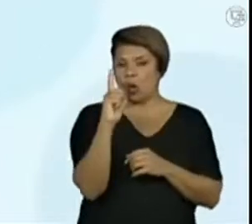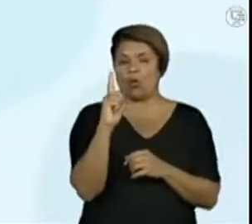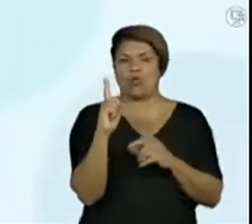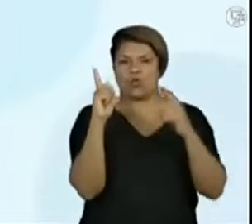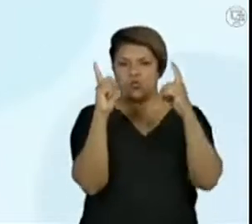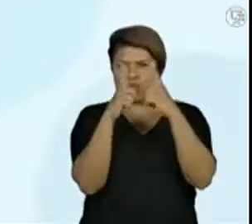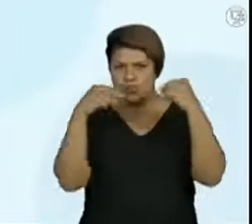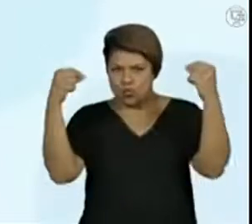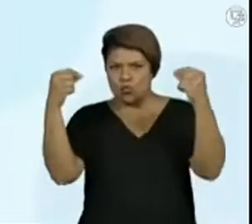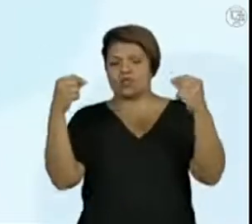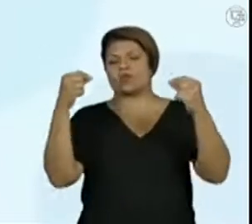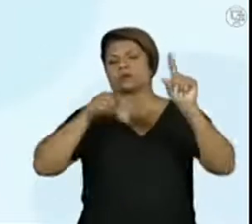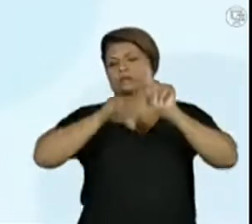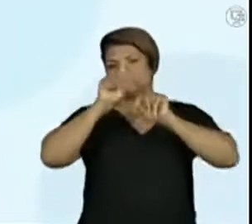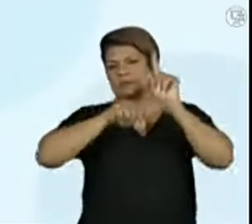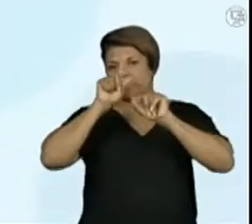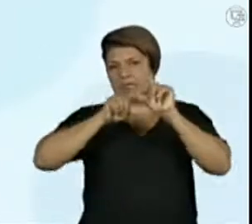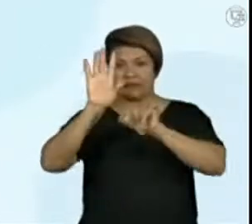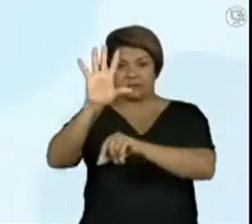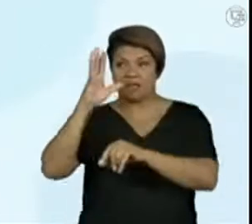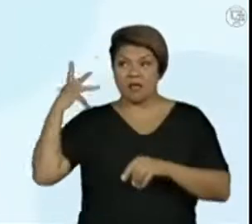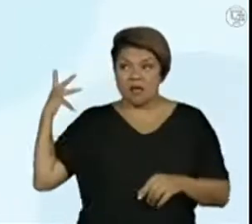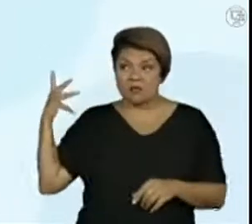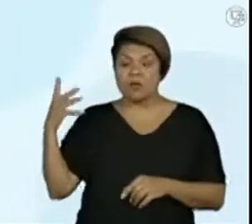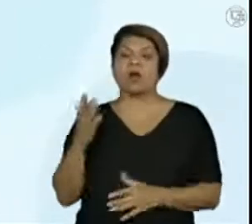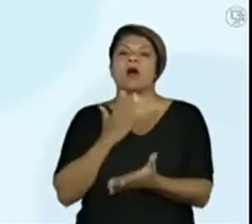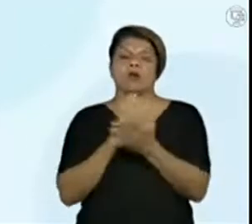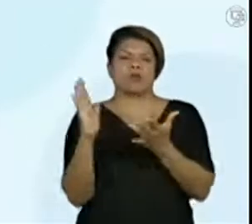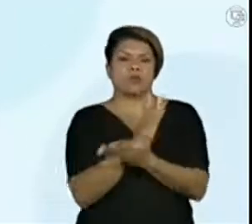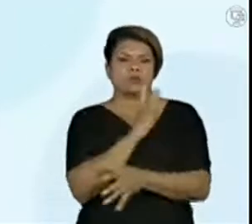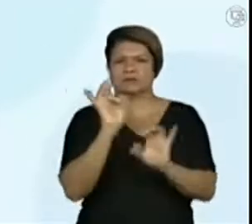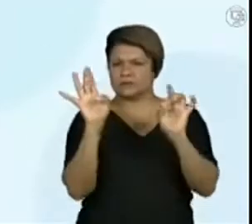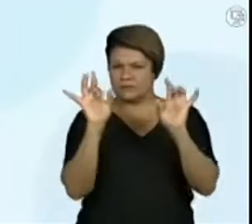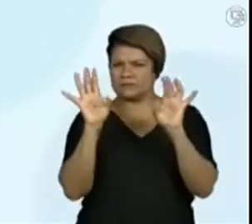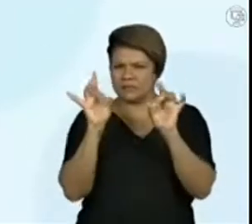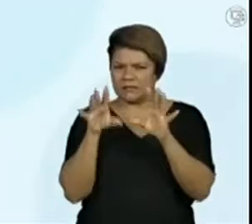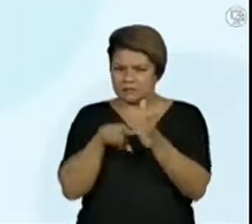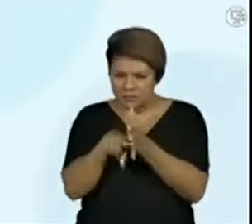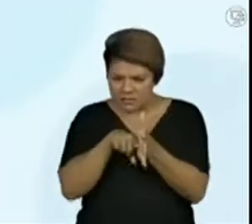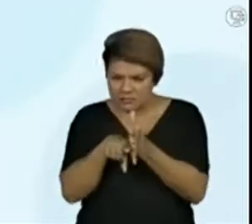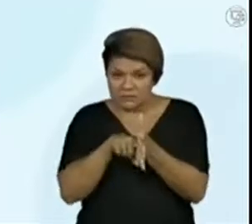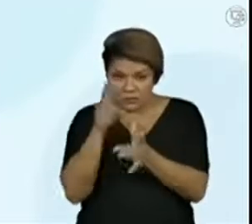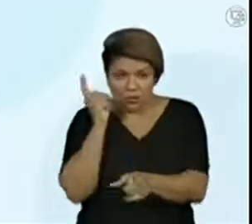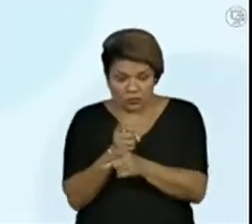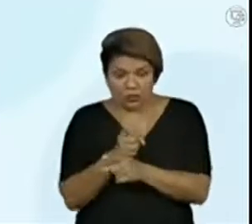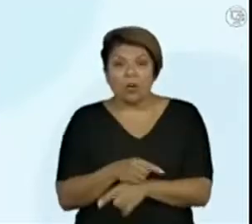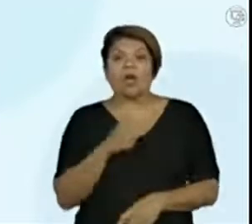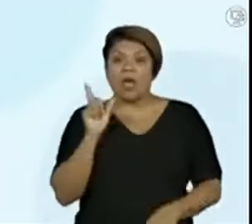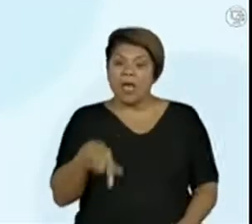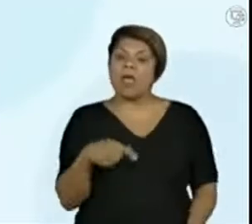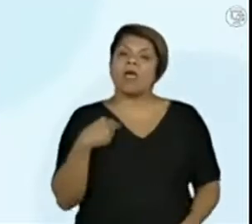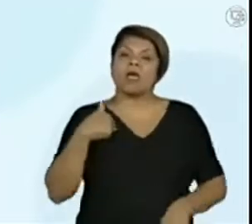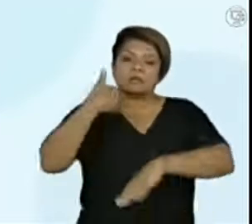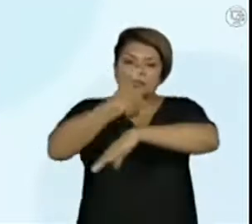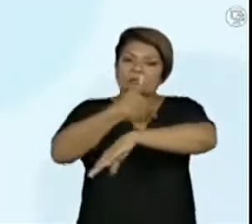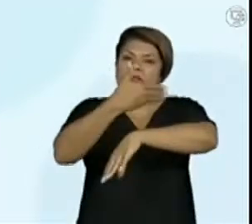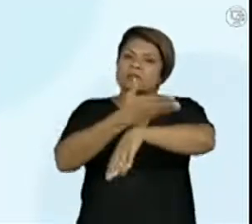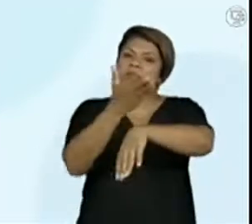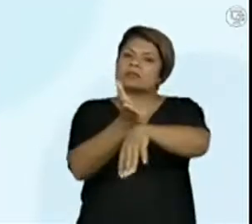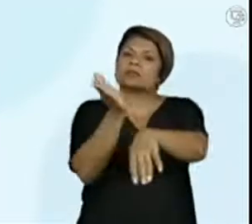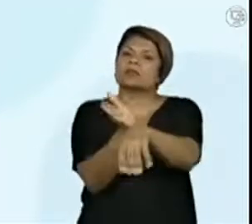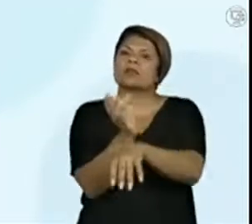estrelas, feitos na mesma época, alguns especialistas afirmam que eles serviam para contar o tempo, permitindo